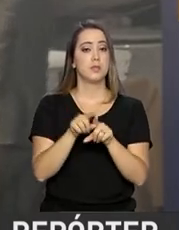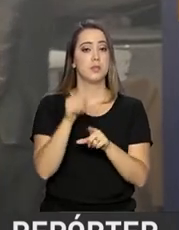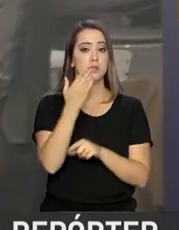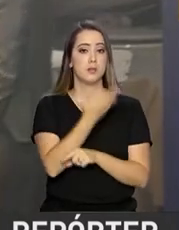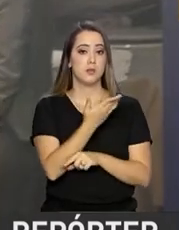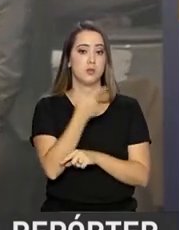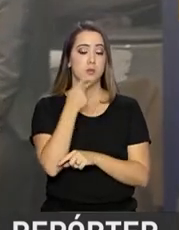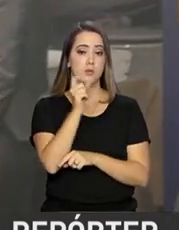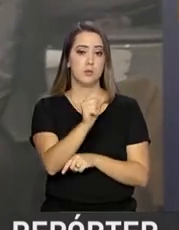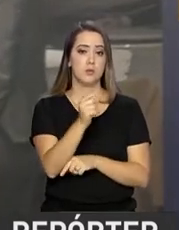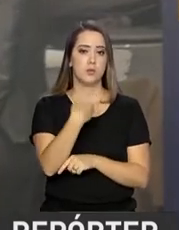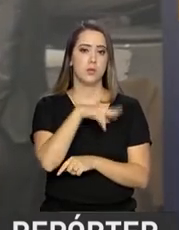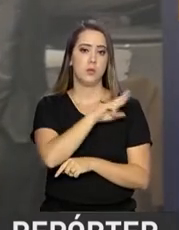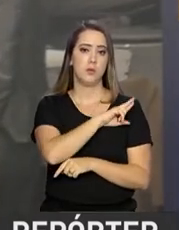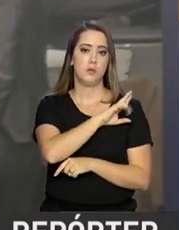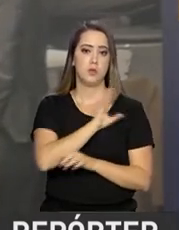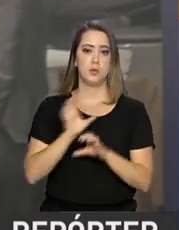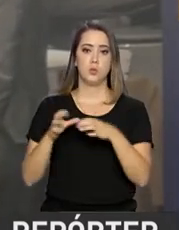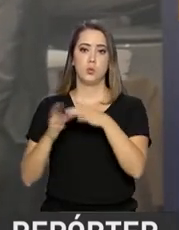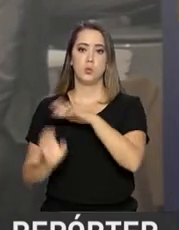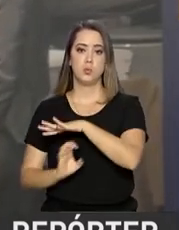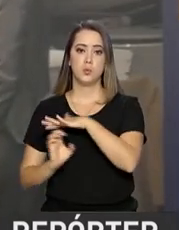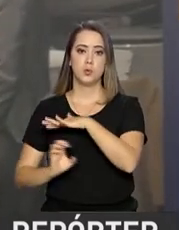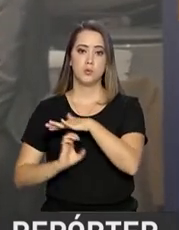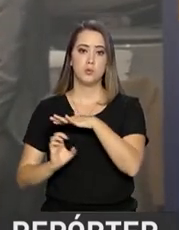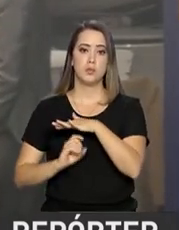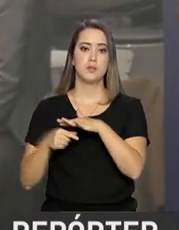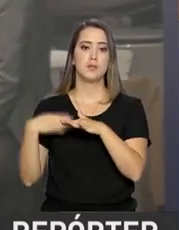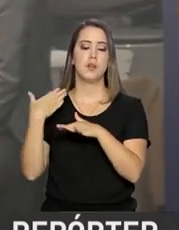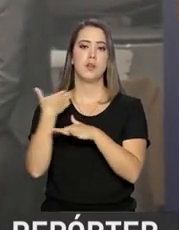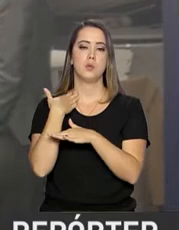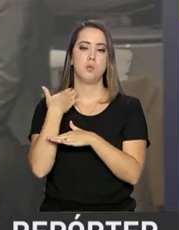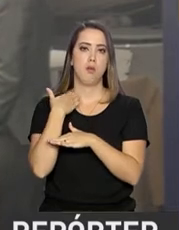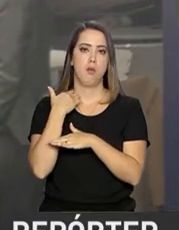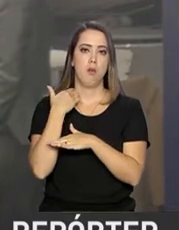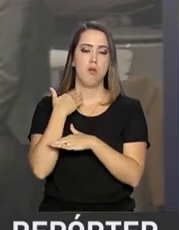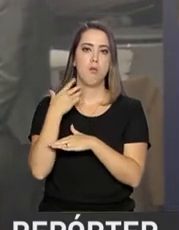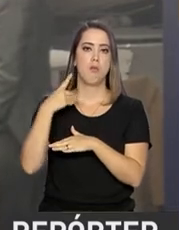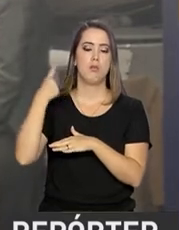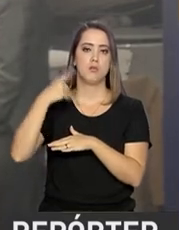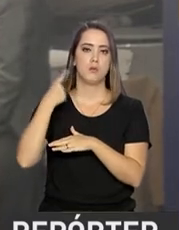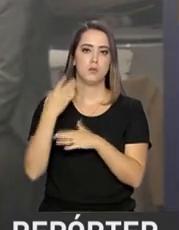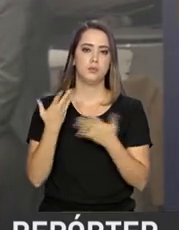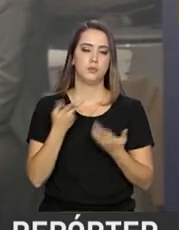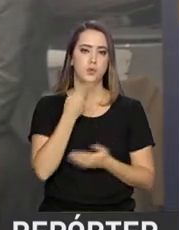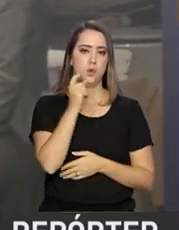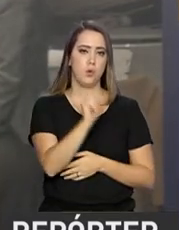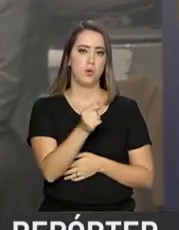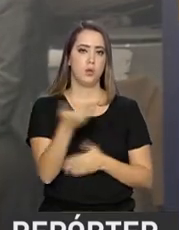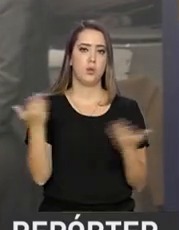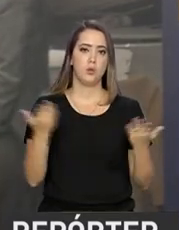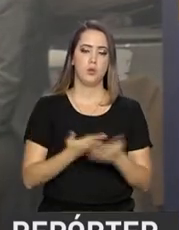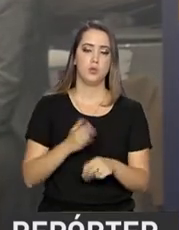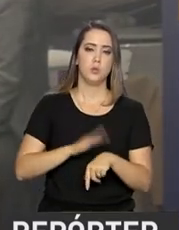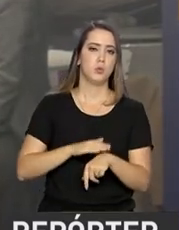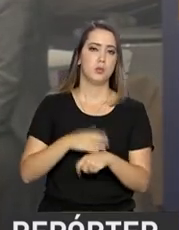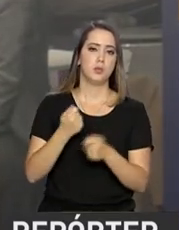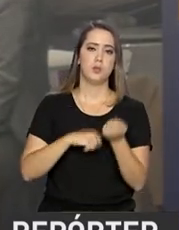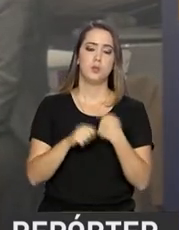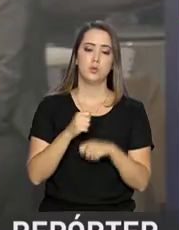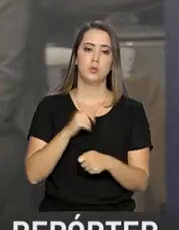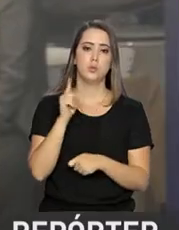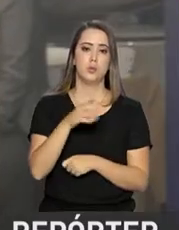réus que representa os investidores advogados e banqueiros disse que a atual situação econômica do brasil favorece os investimentos